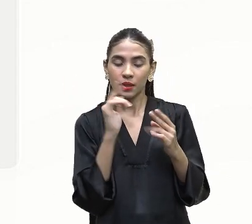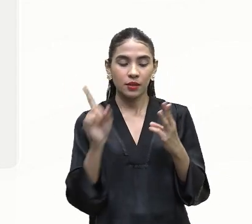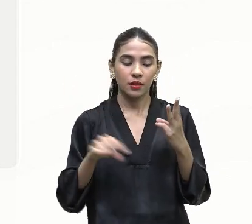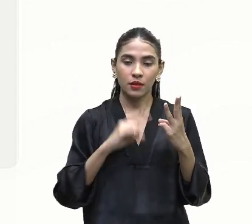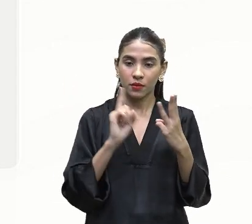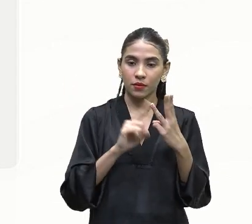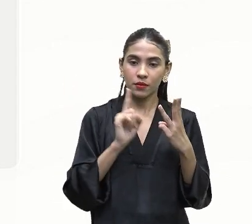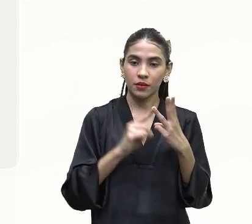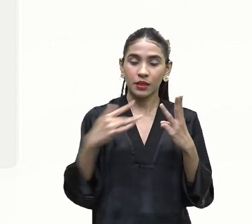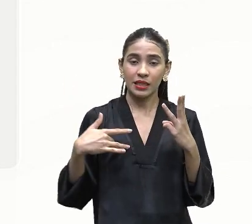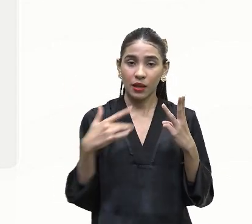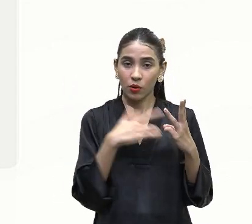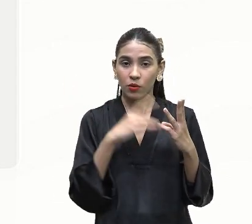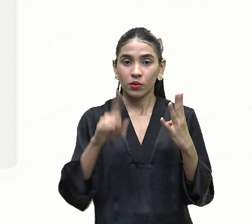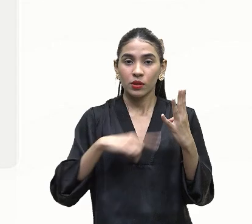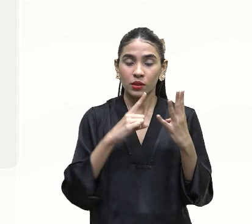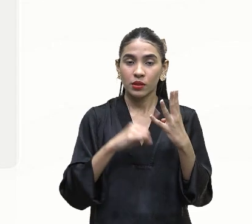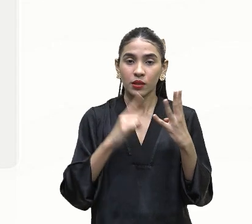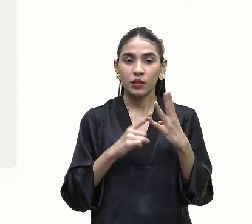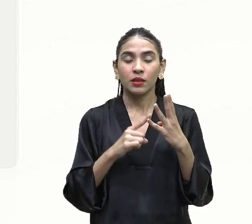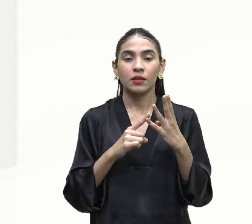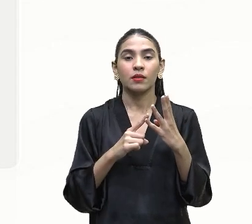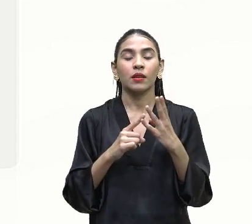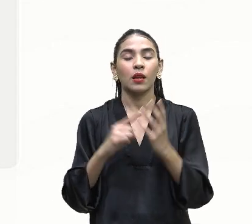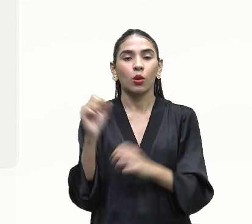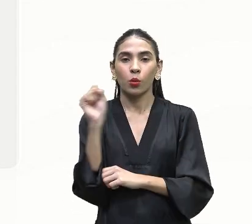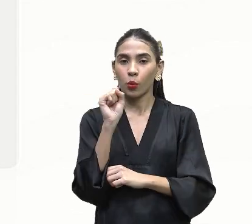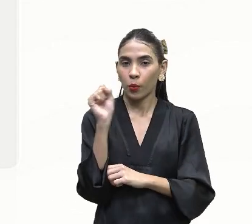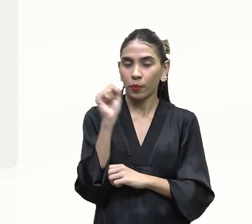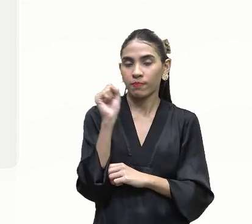alimentação, saúde e locomoção.